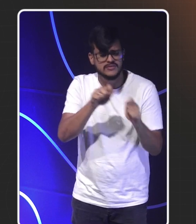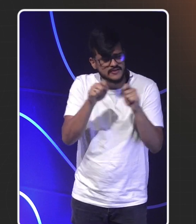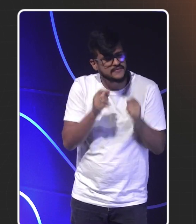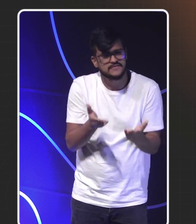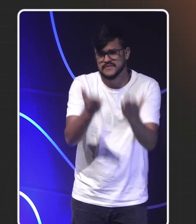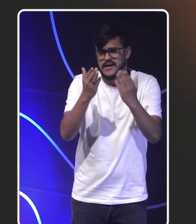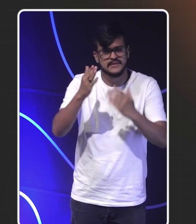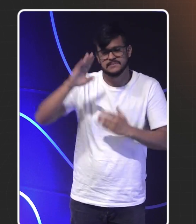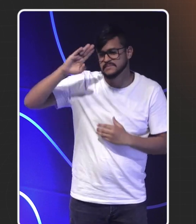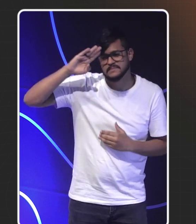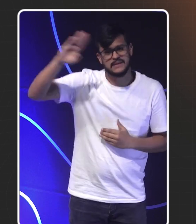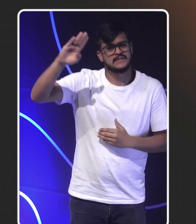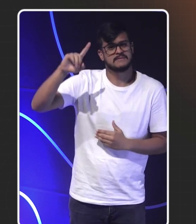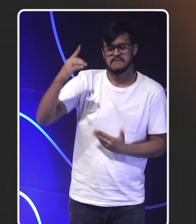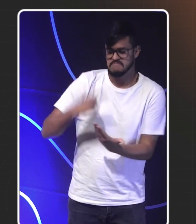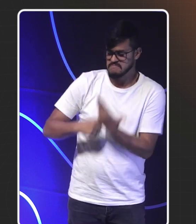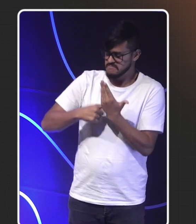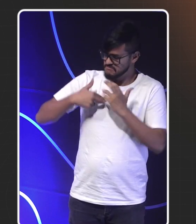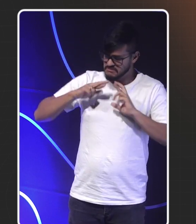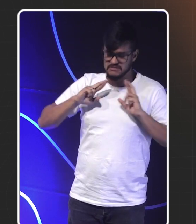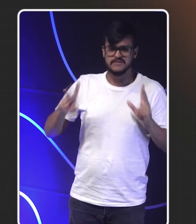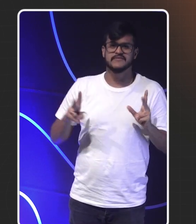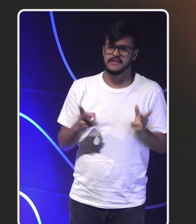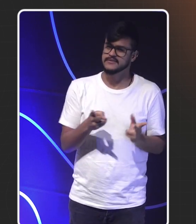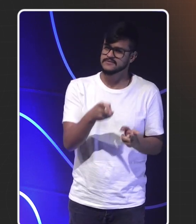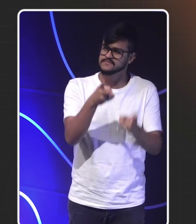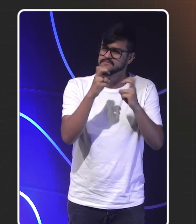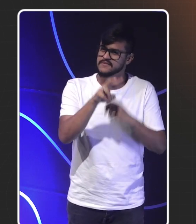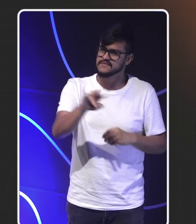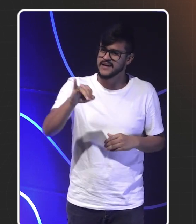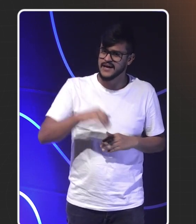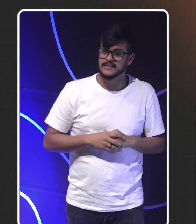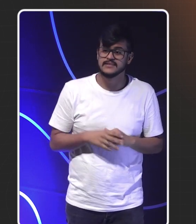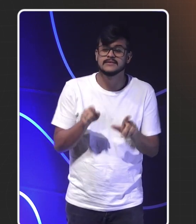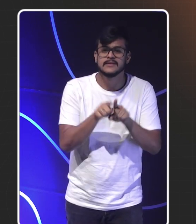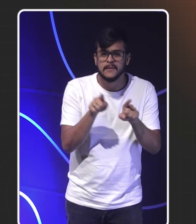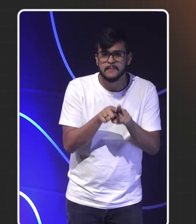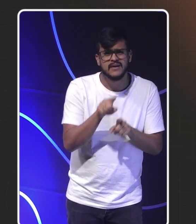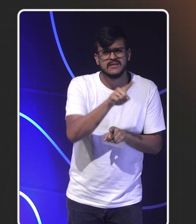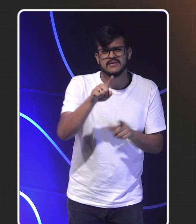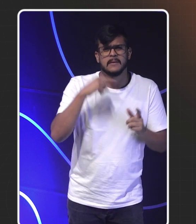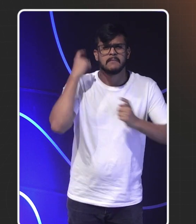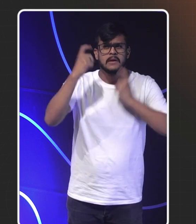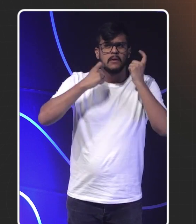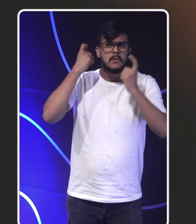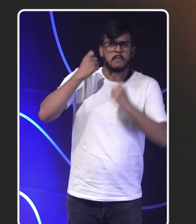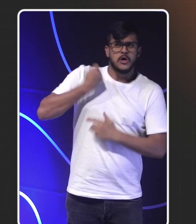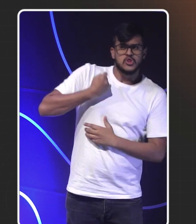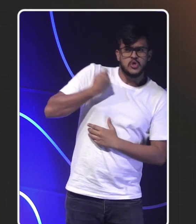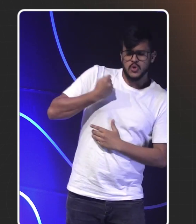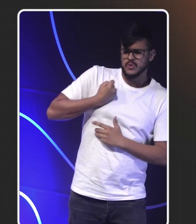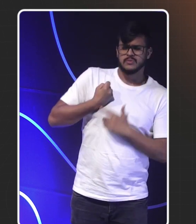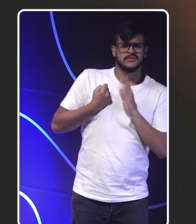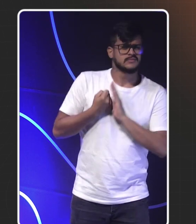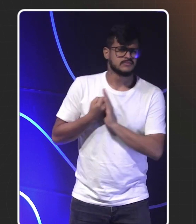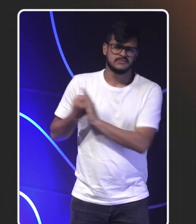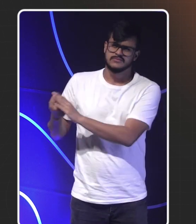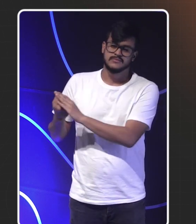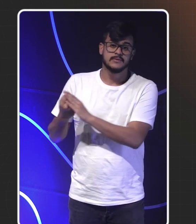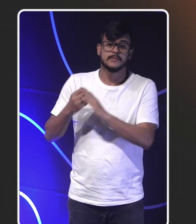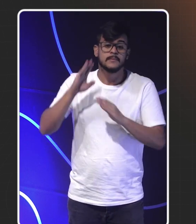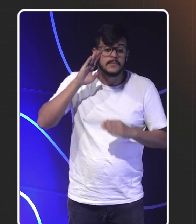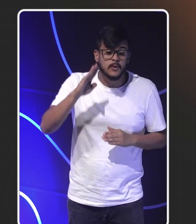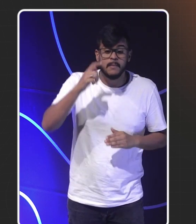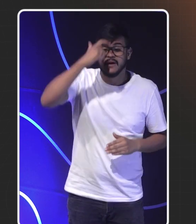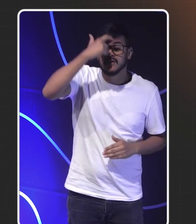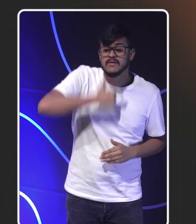isso faz total diferença. E as pessoas não se preocupam tanto com números. Se preocupe com quem